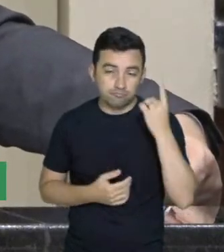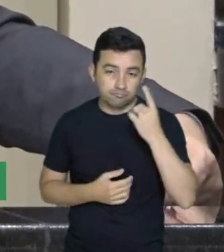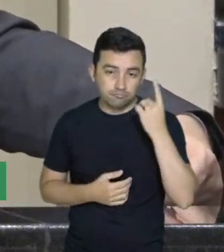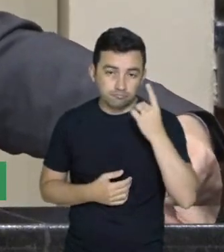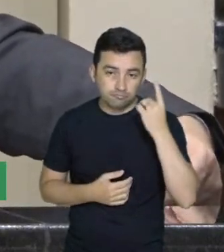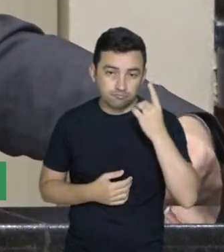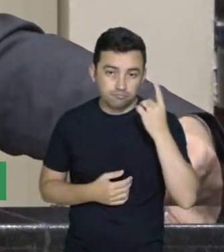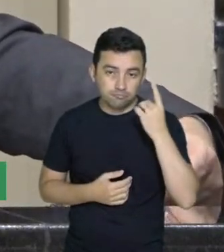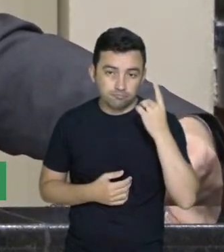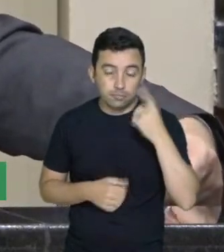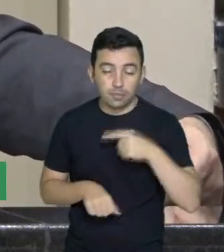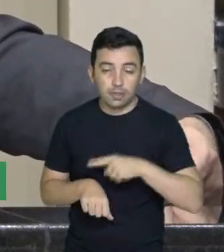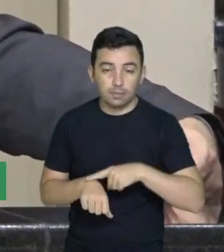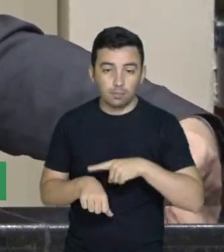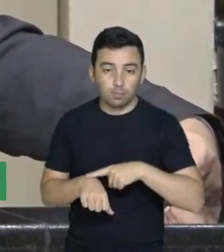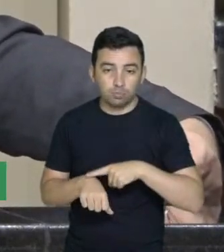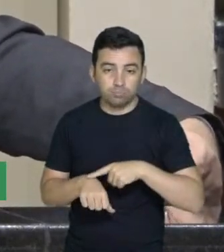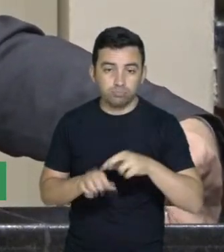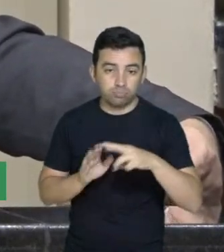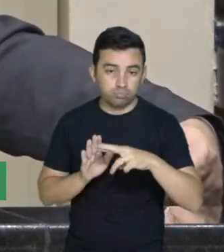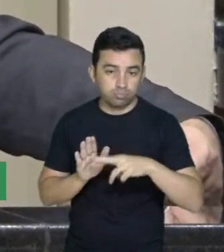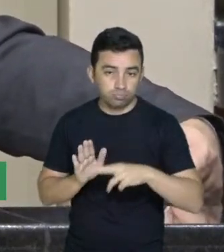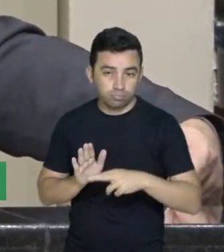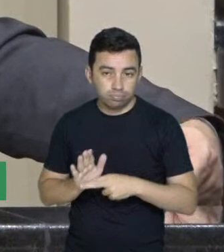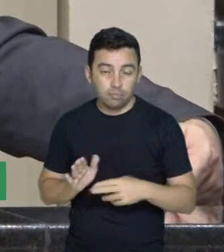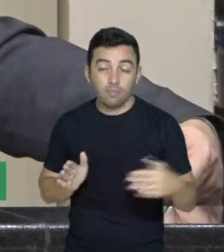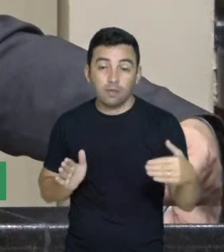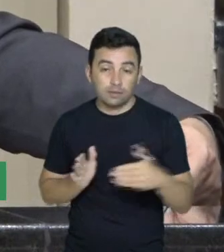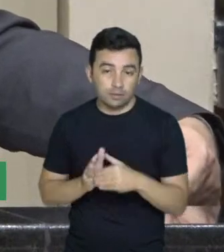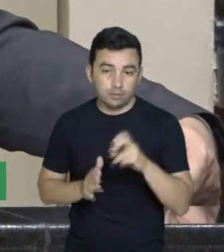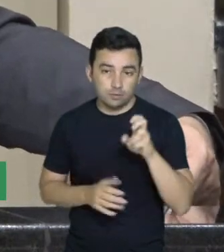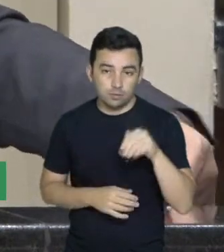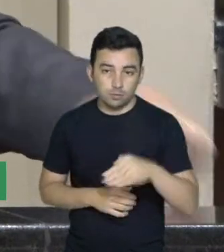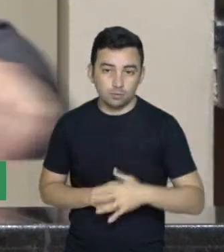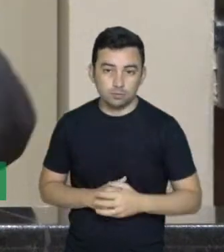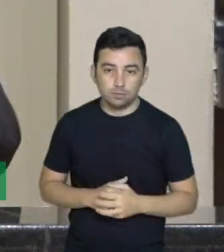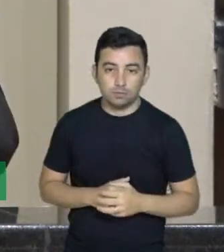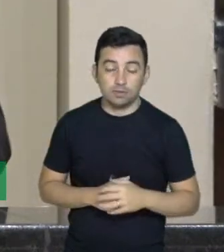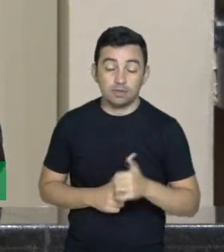tenho tempo regimental de até 10 minutos.